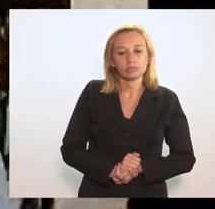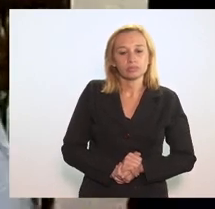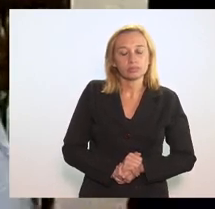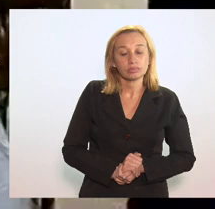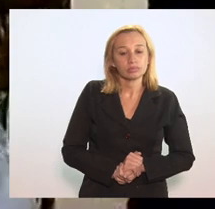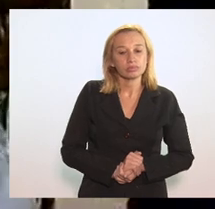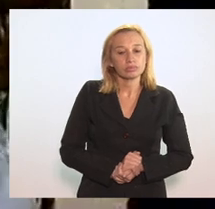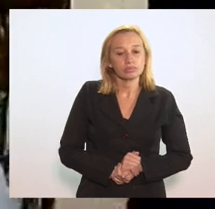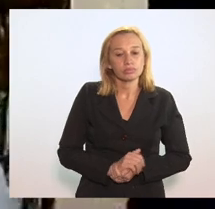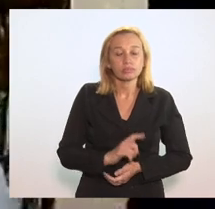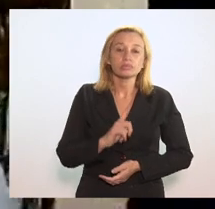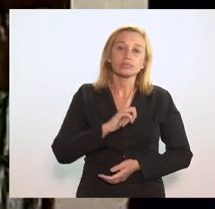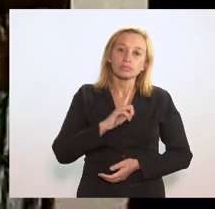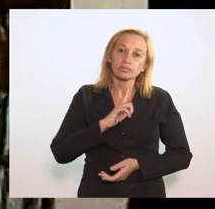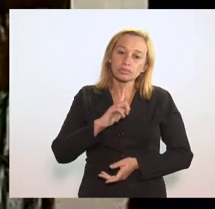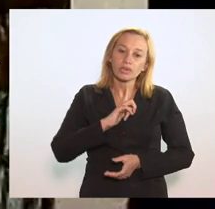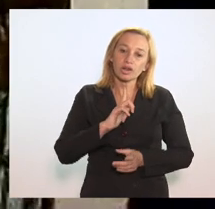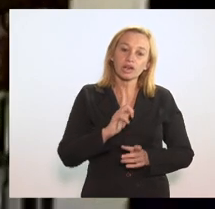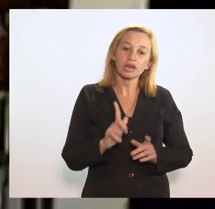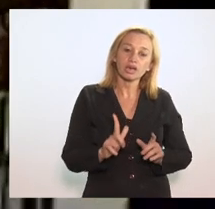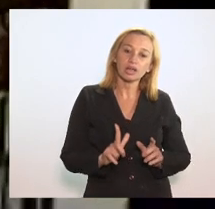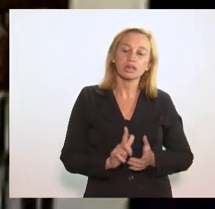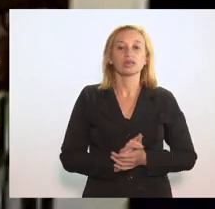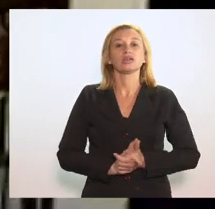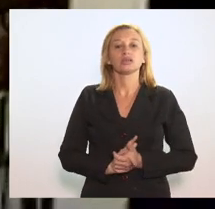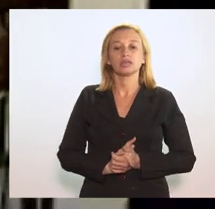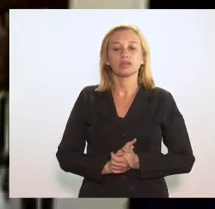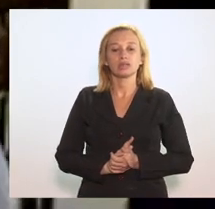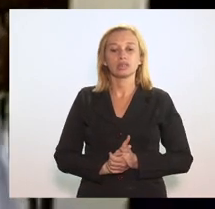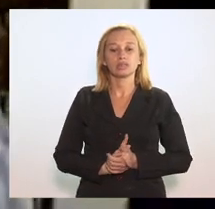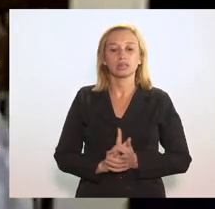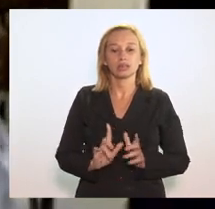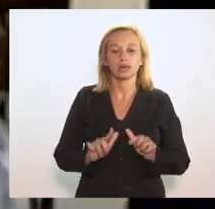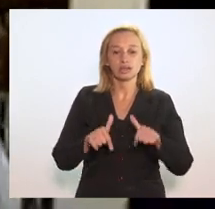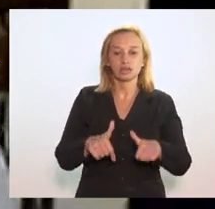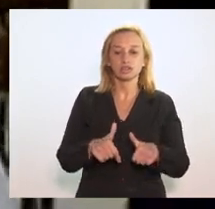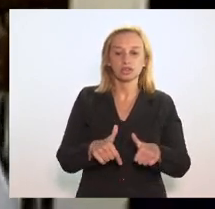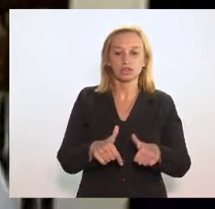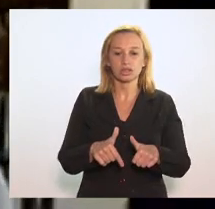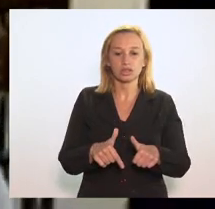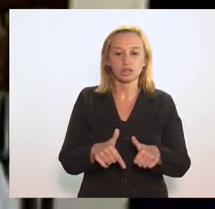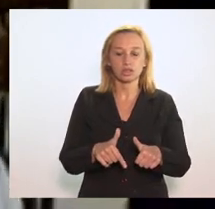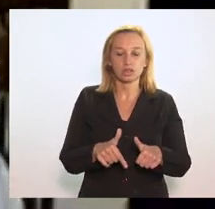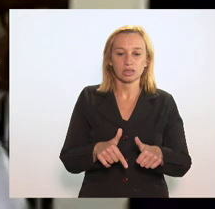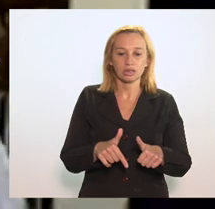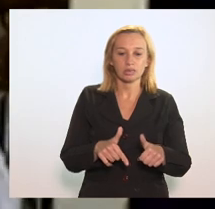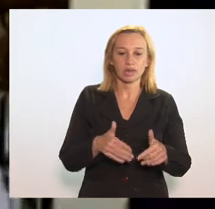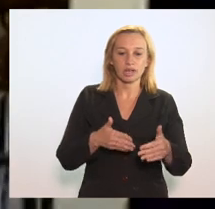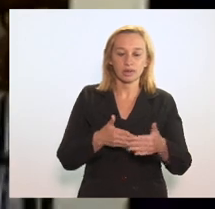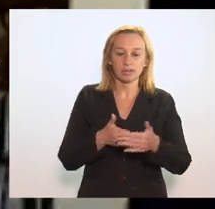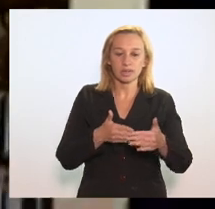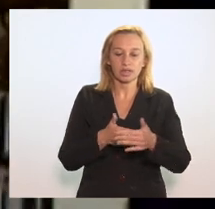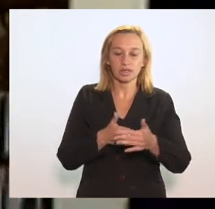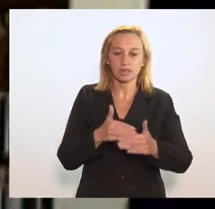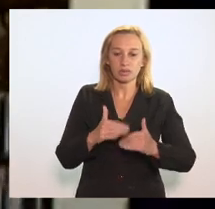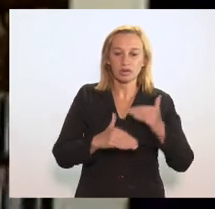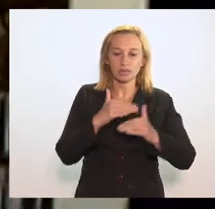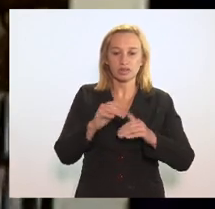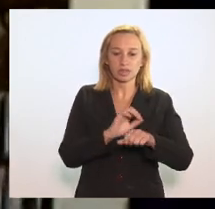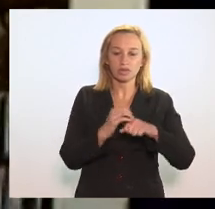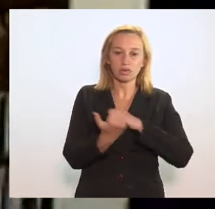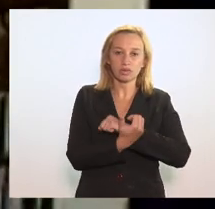modos, tem formas de impedir o avanço da Covid, primeiro,